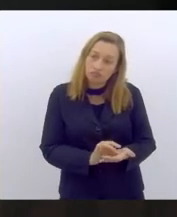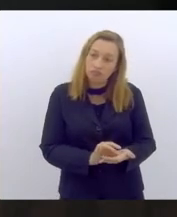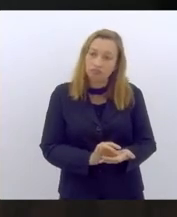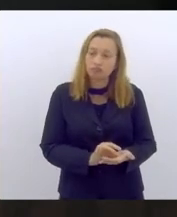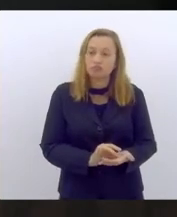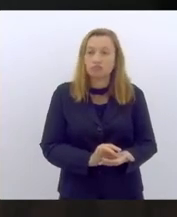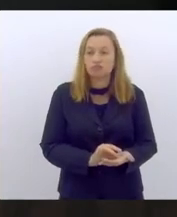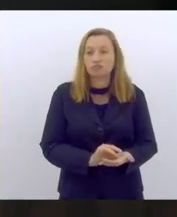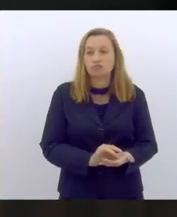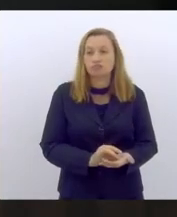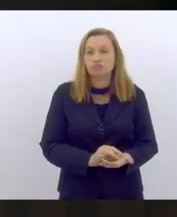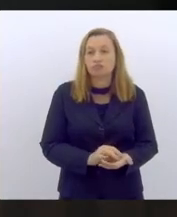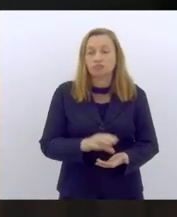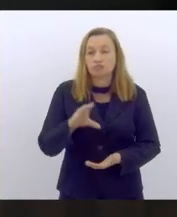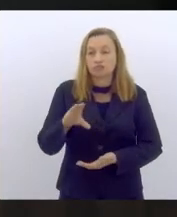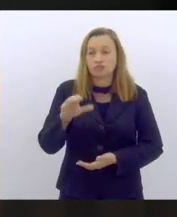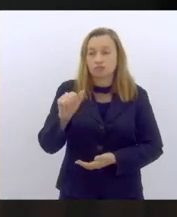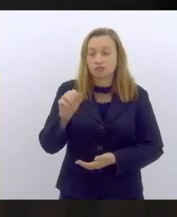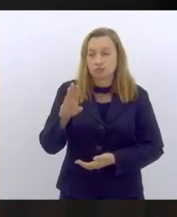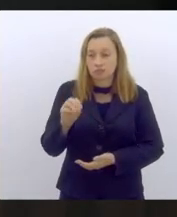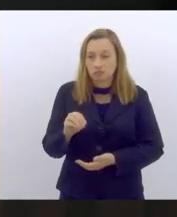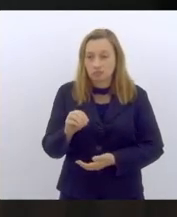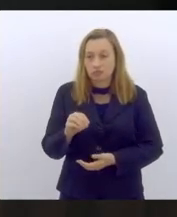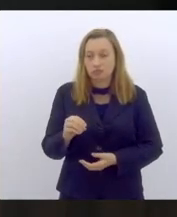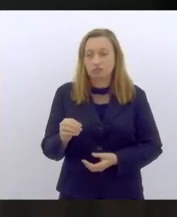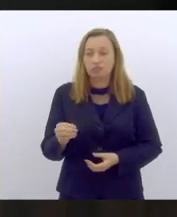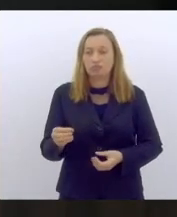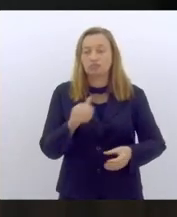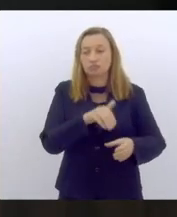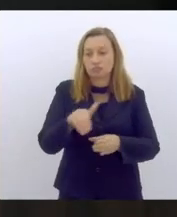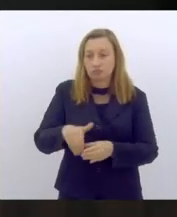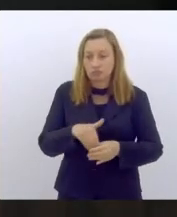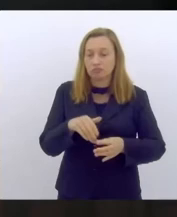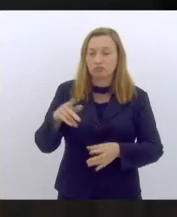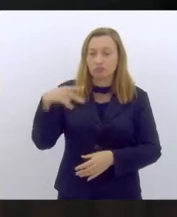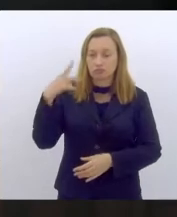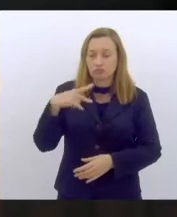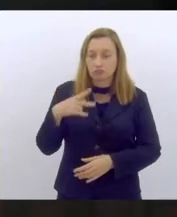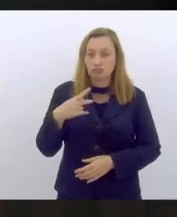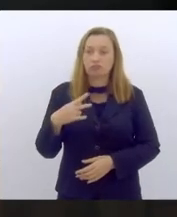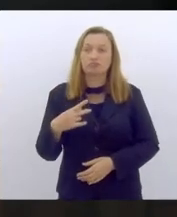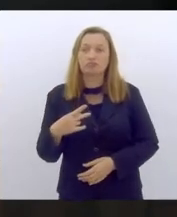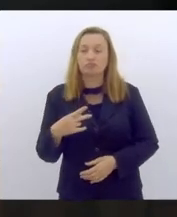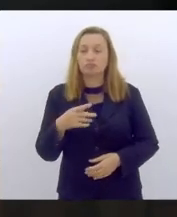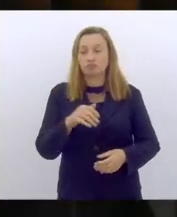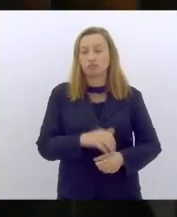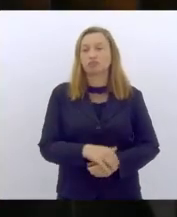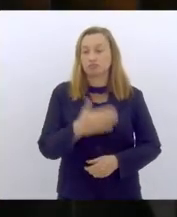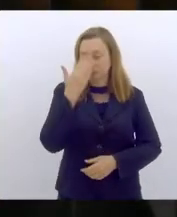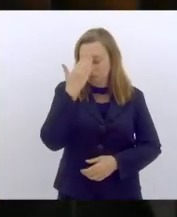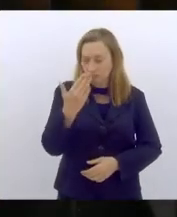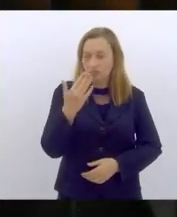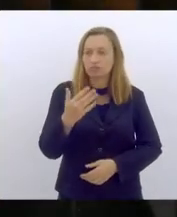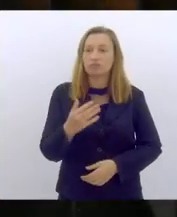cabos eleitorais do candidato à reeleição Obrigada pela oportunidade dessa observação